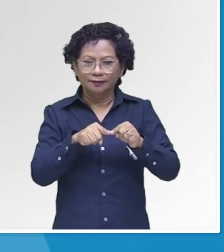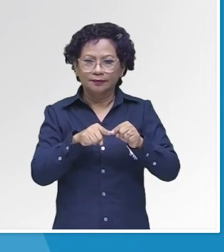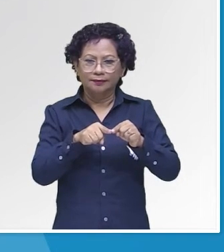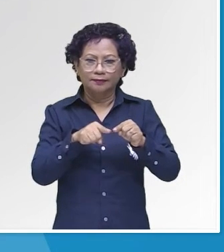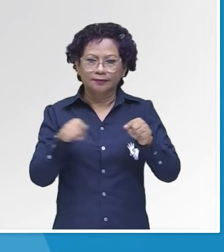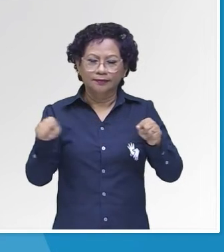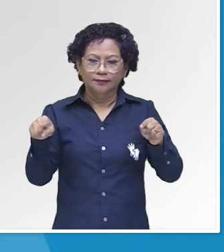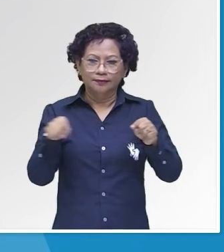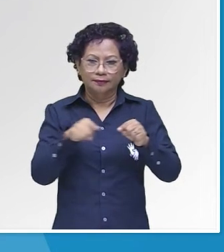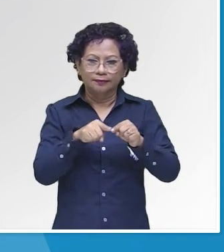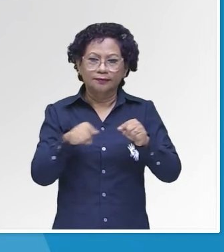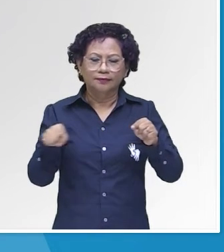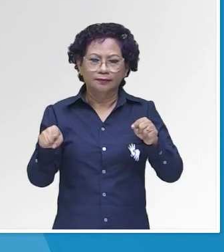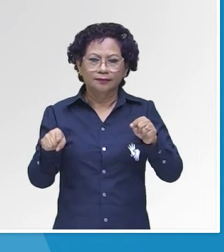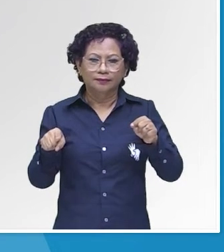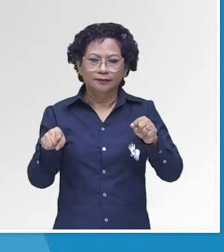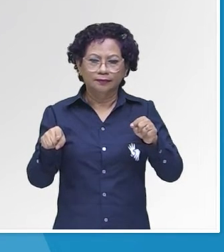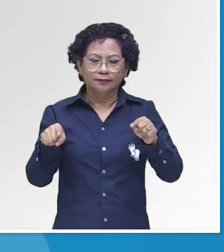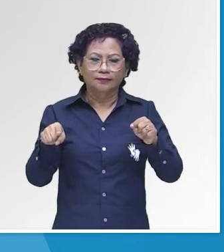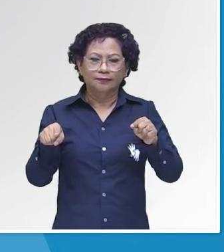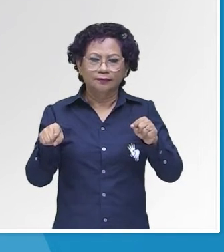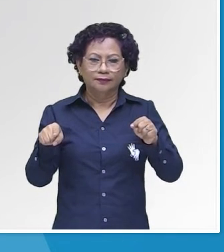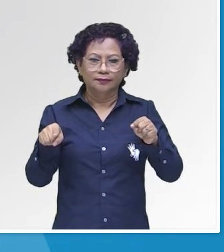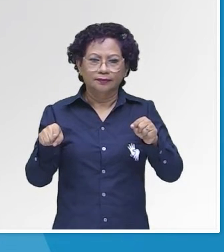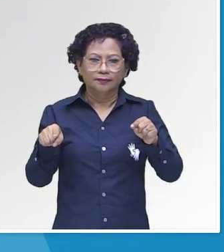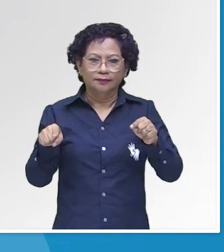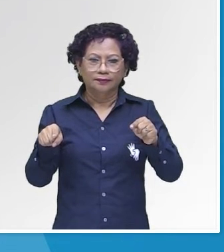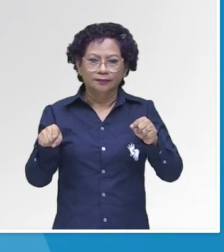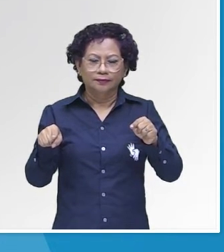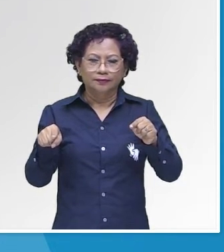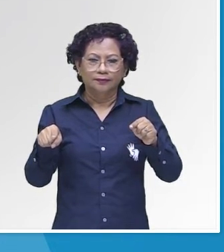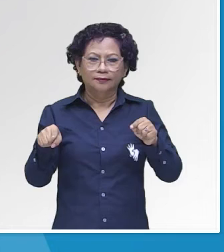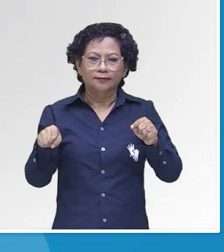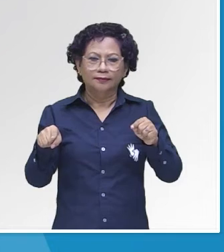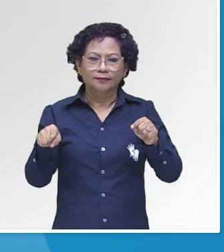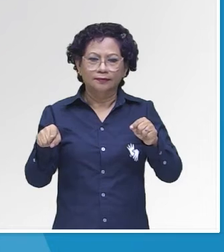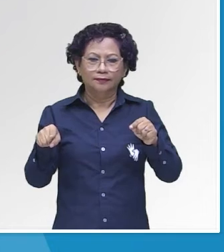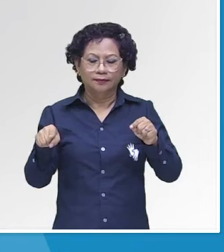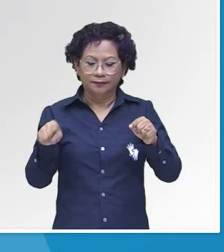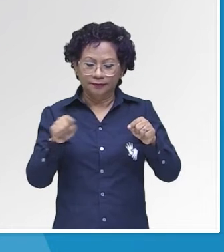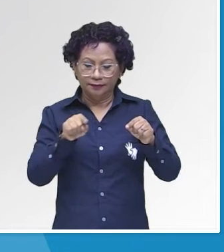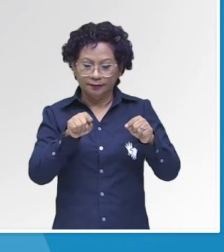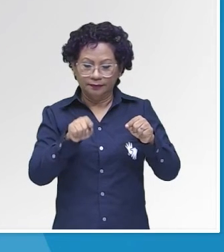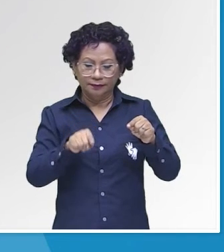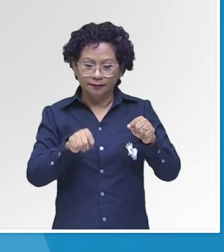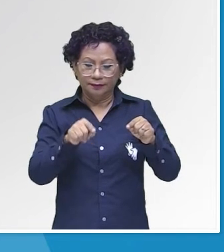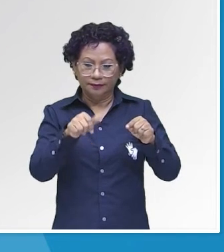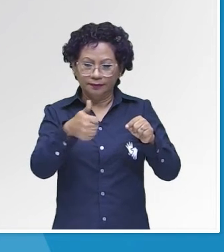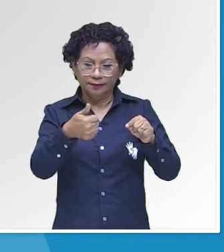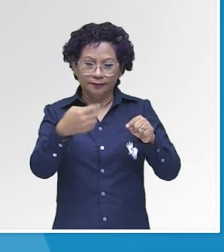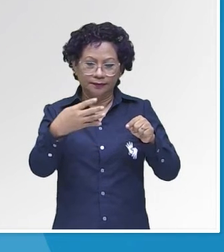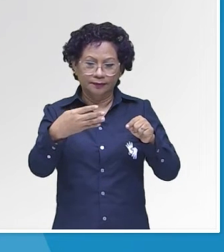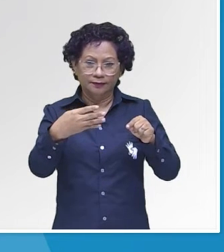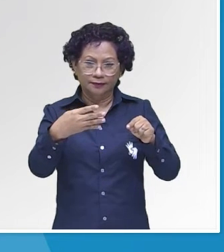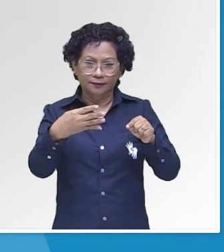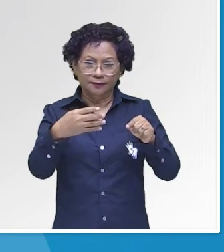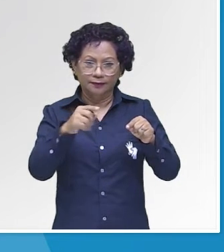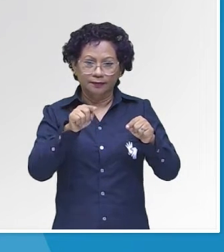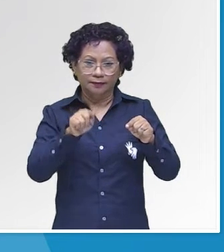ok? E a média foi o quê? 14. Então, nós temos aqui 14 anos.